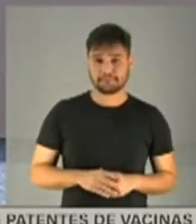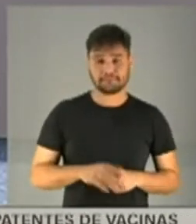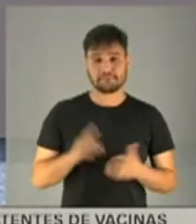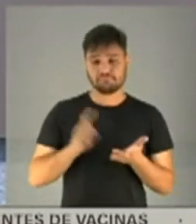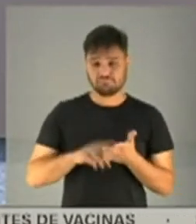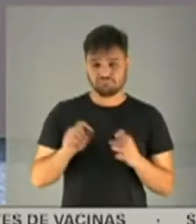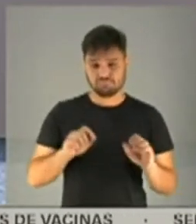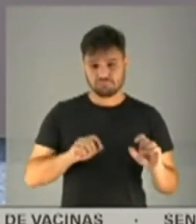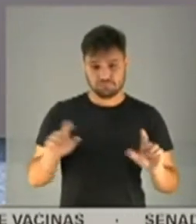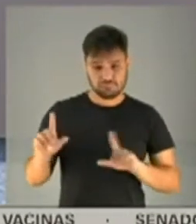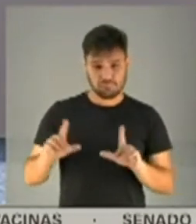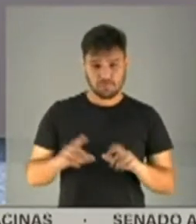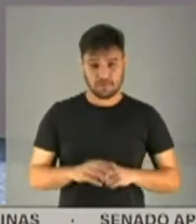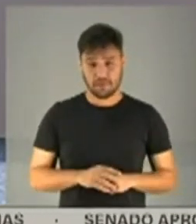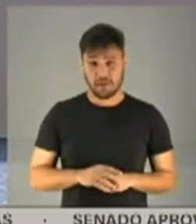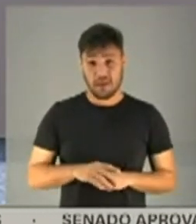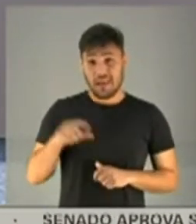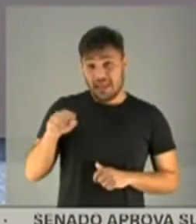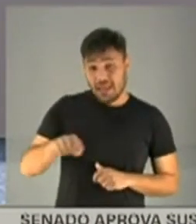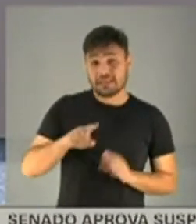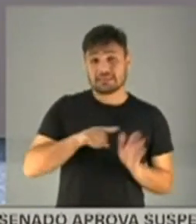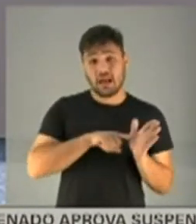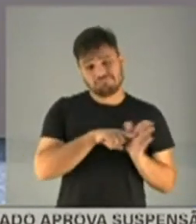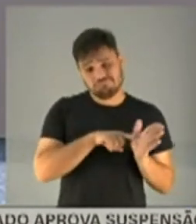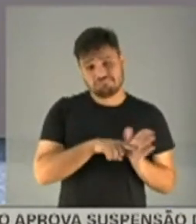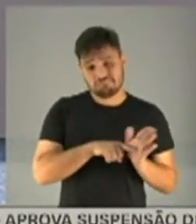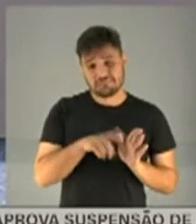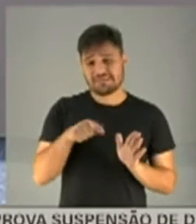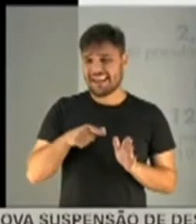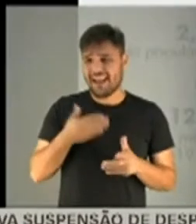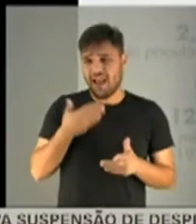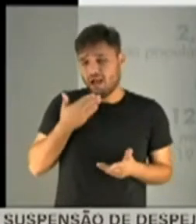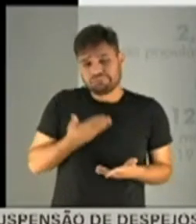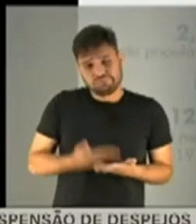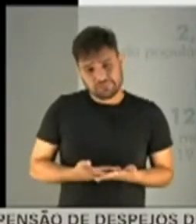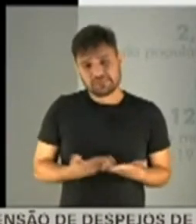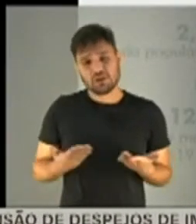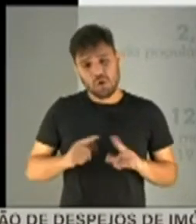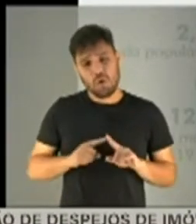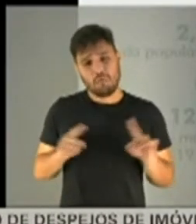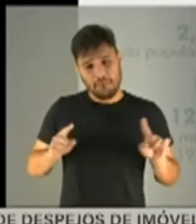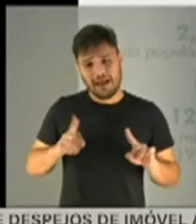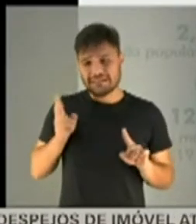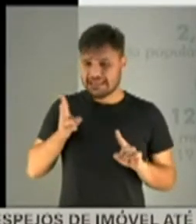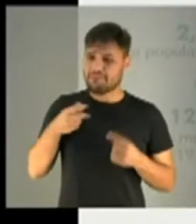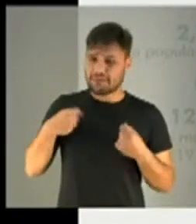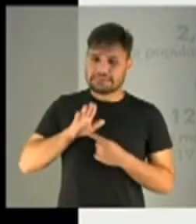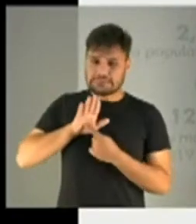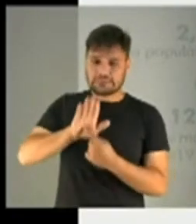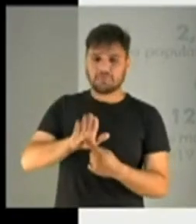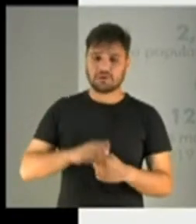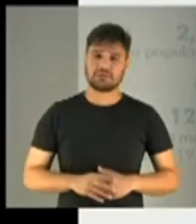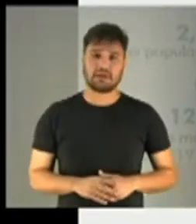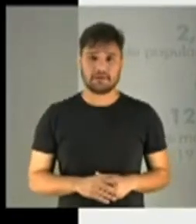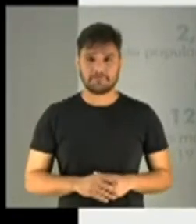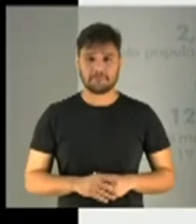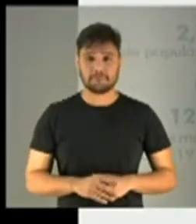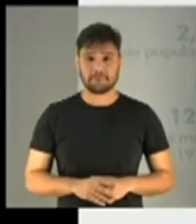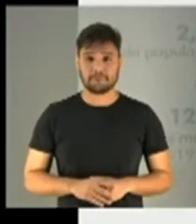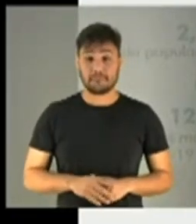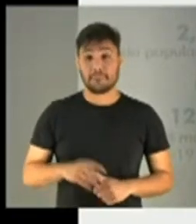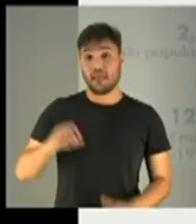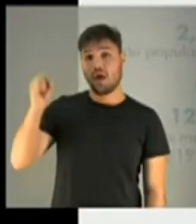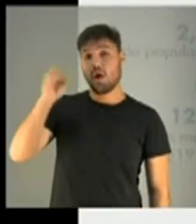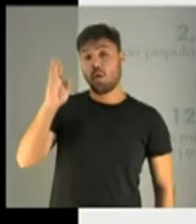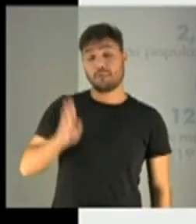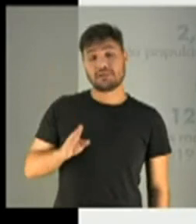slide, por favor. Esse é um dado que é estarrecedor, mas todas as vezes ele precisa ser mostrado. O Brasil